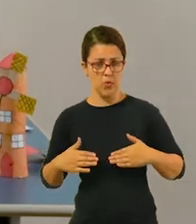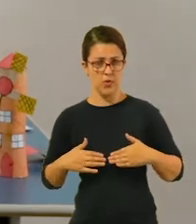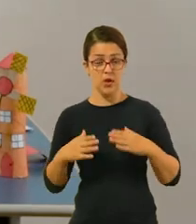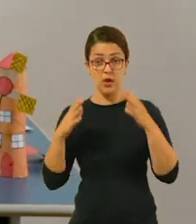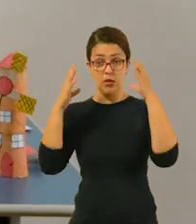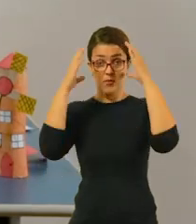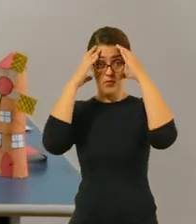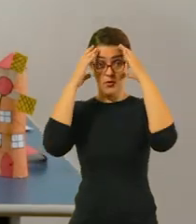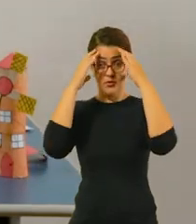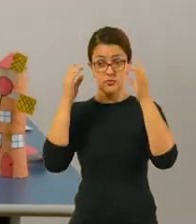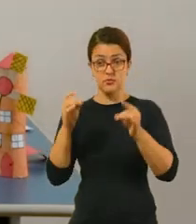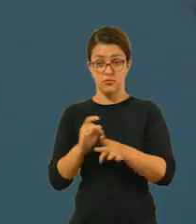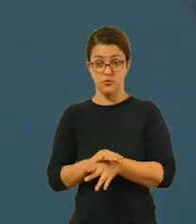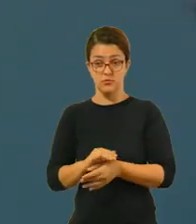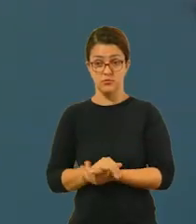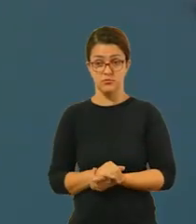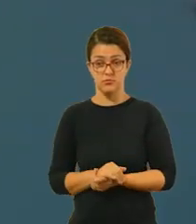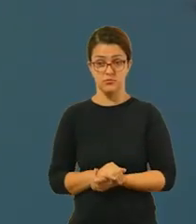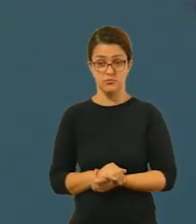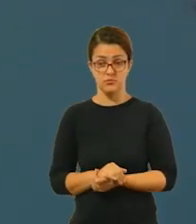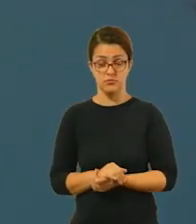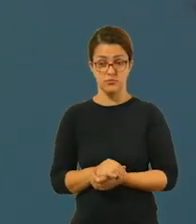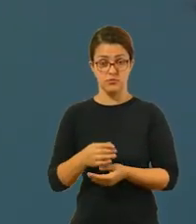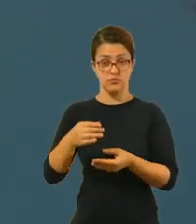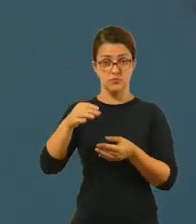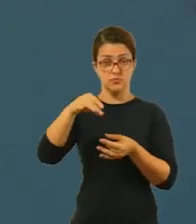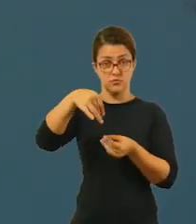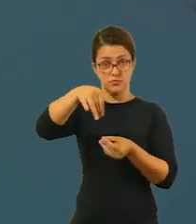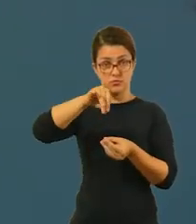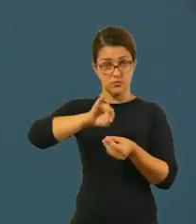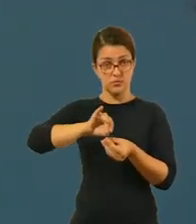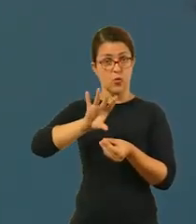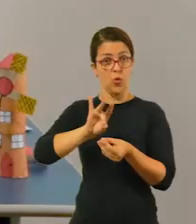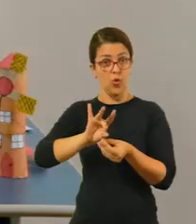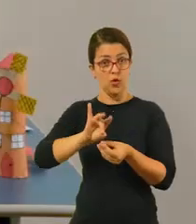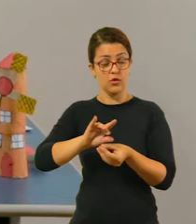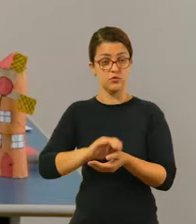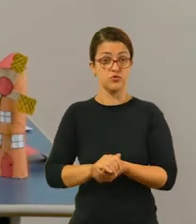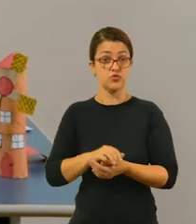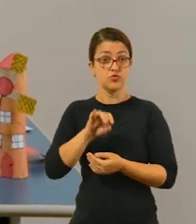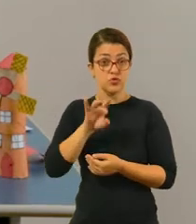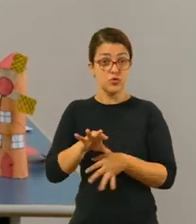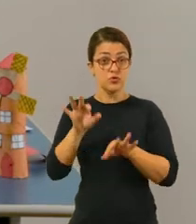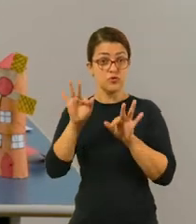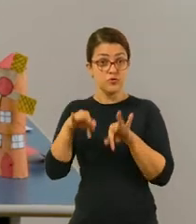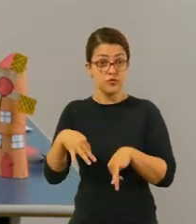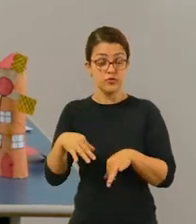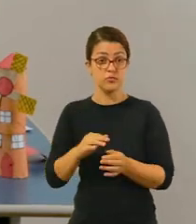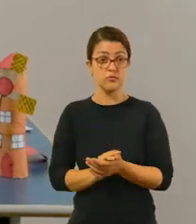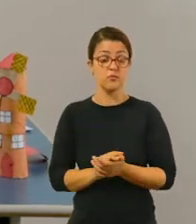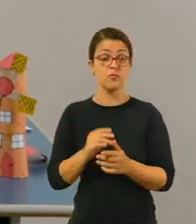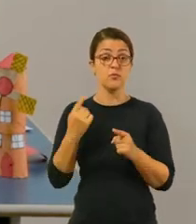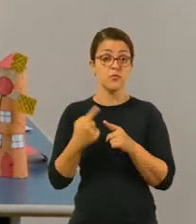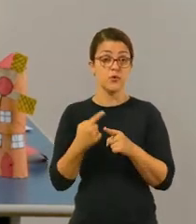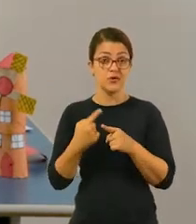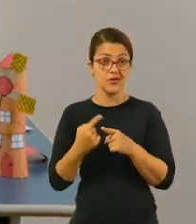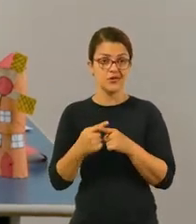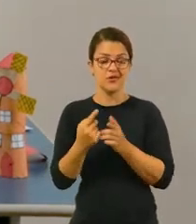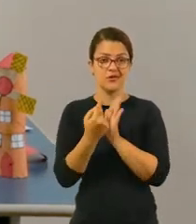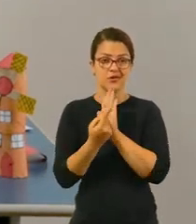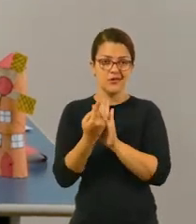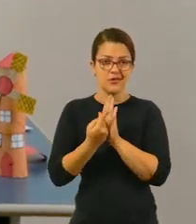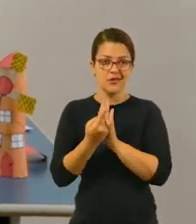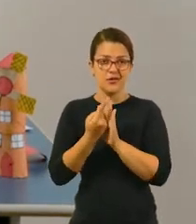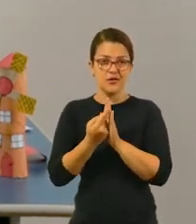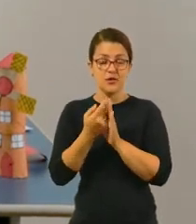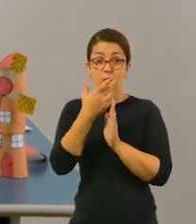e nossa cabeça. Essa parte deverá ser colada, porém apenas no final, porque